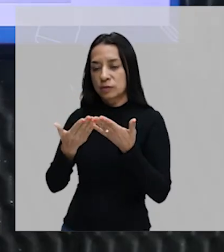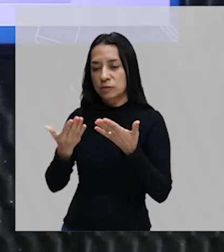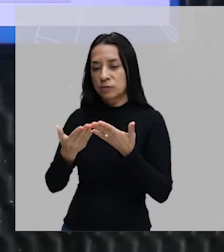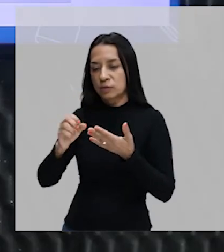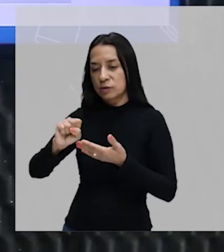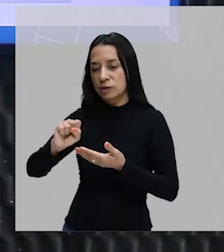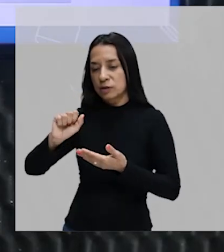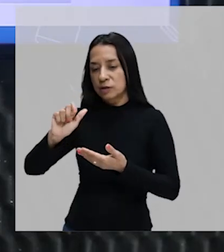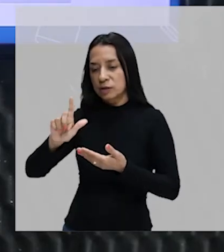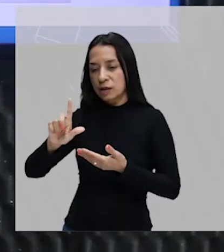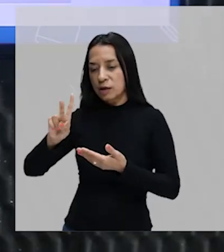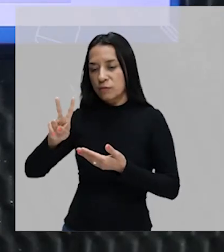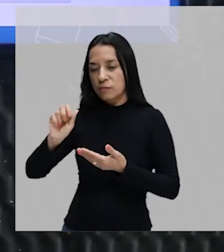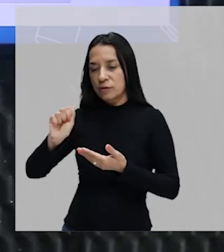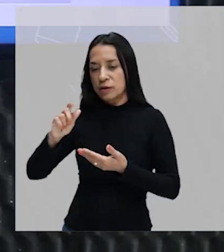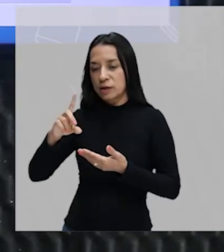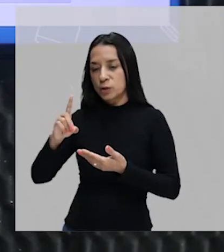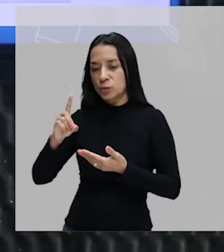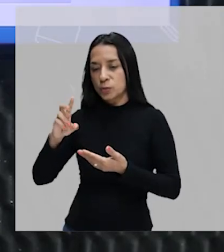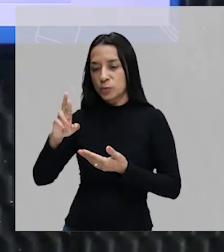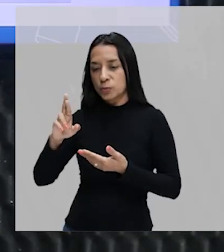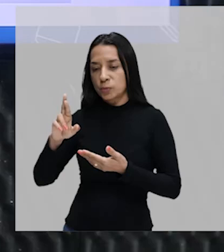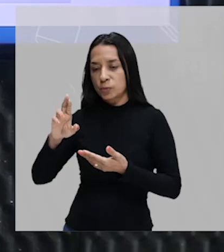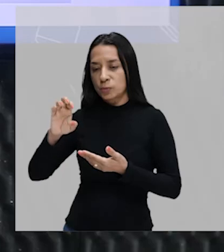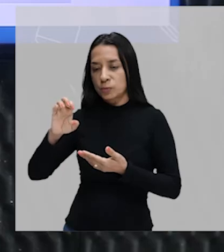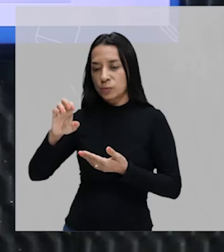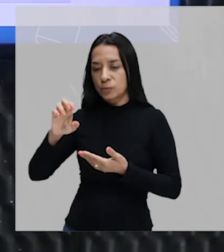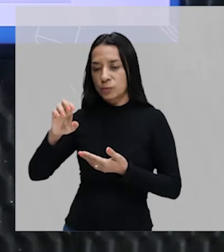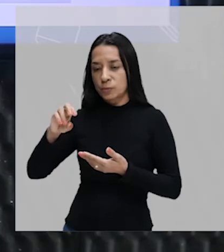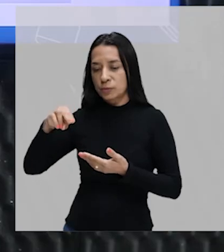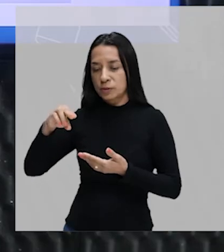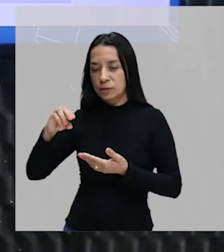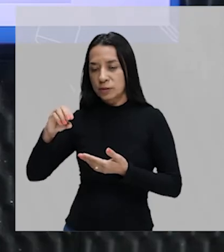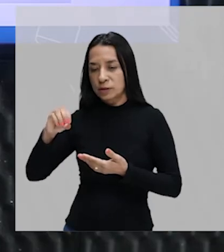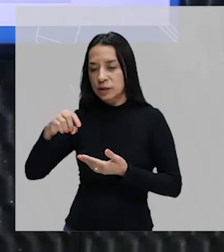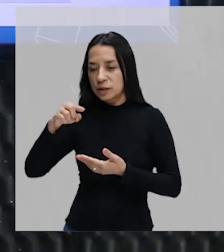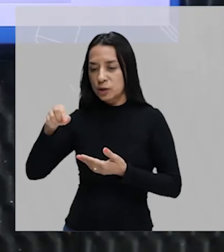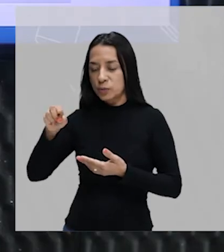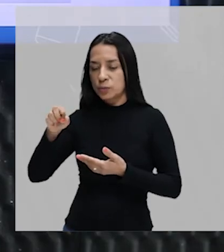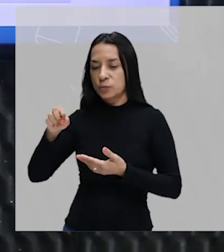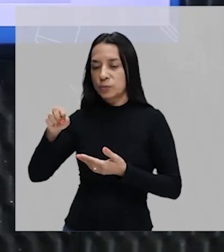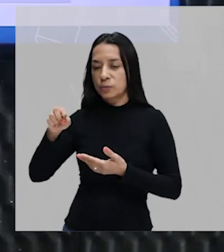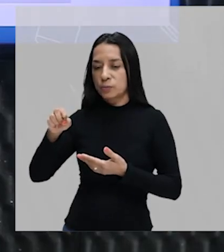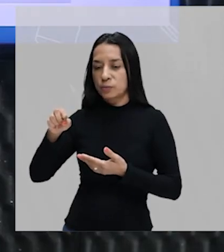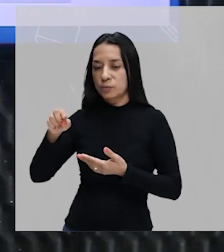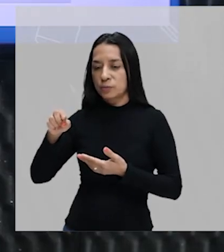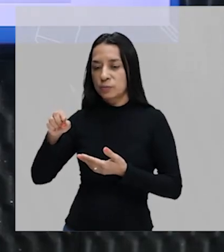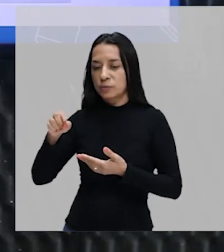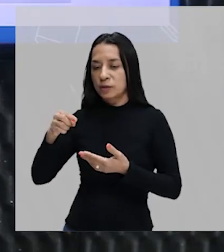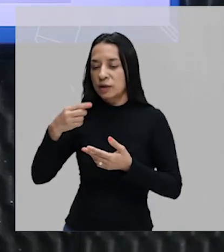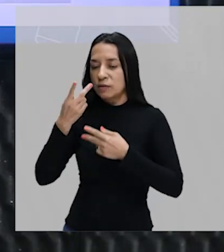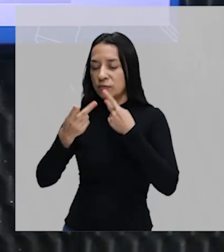Quando nós falamos rápido, vocês observaram que num dos slides atrás eu me atrapalhei na